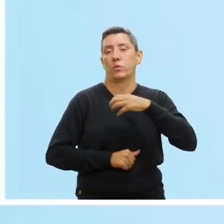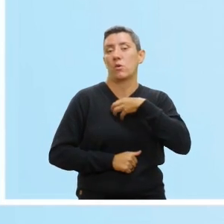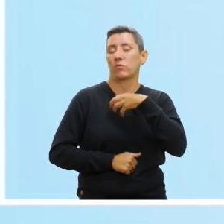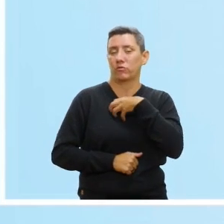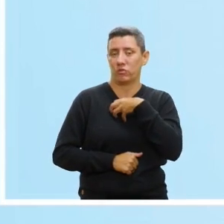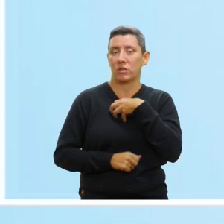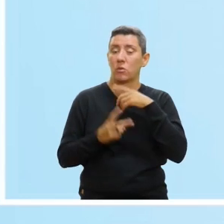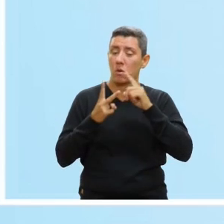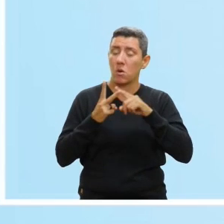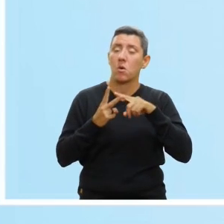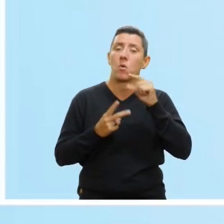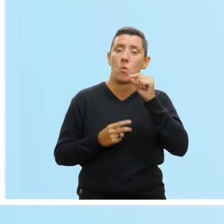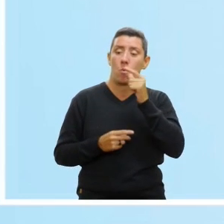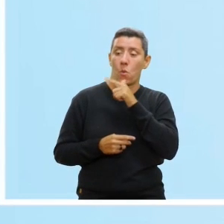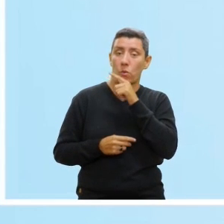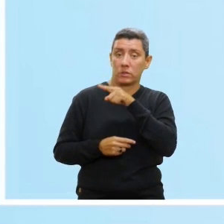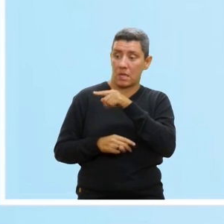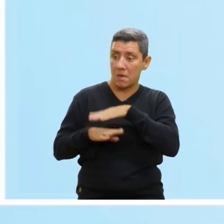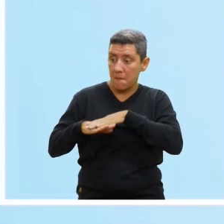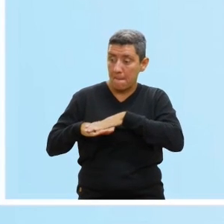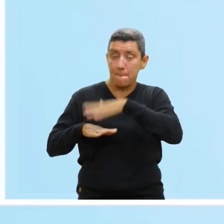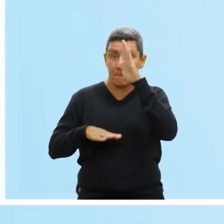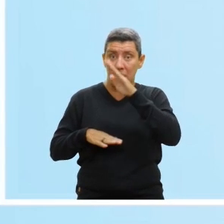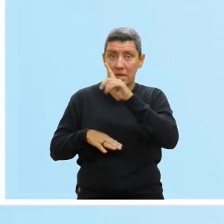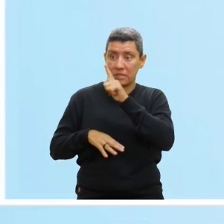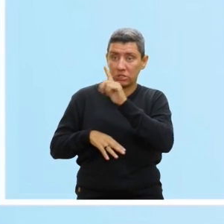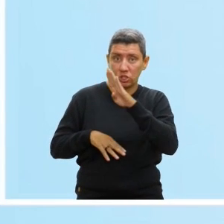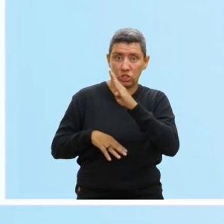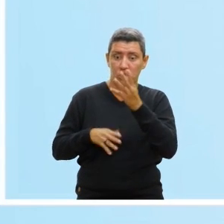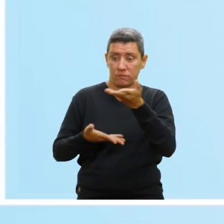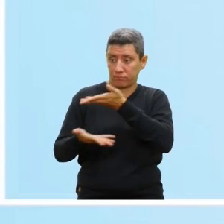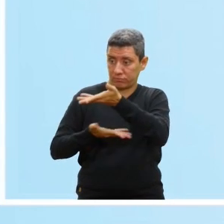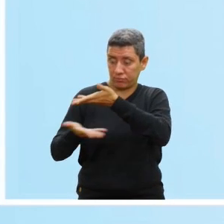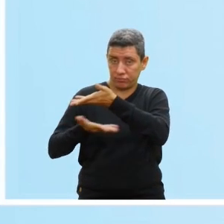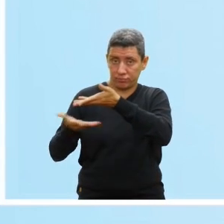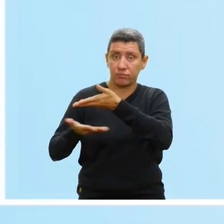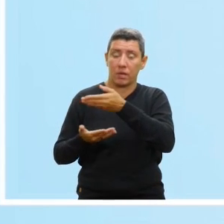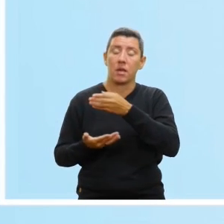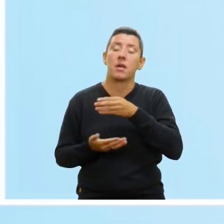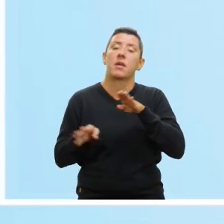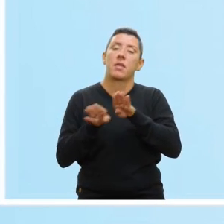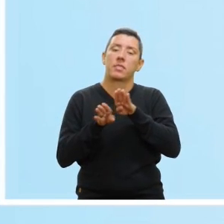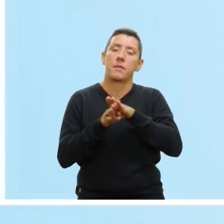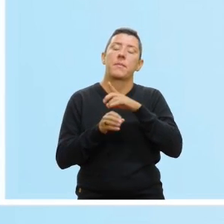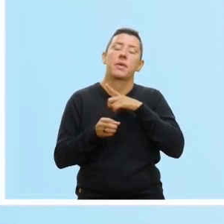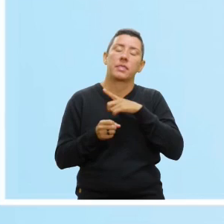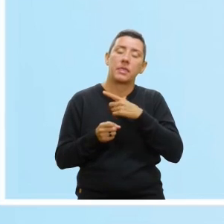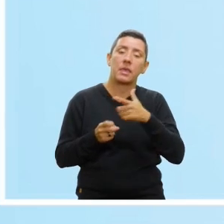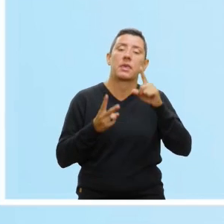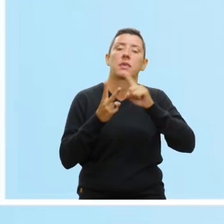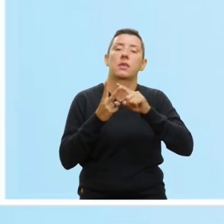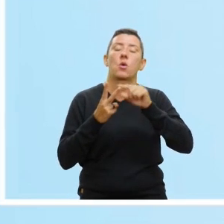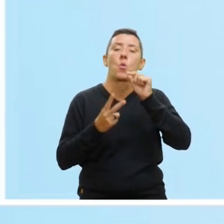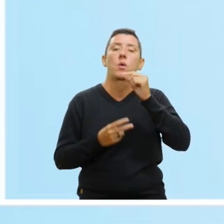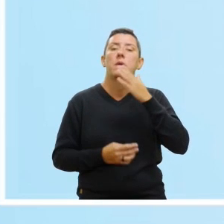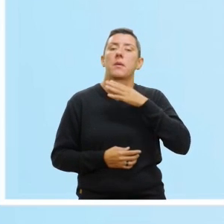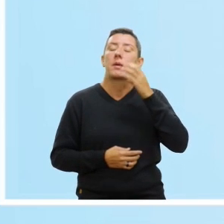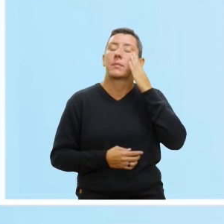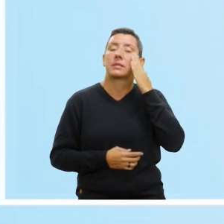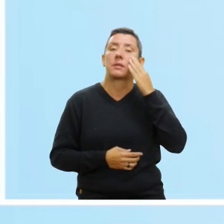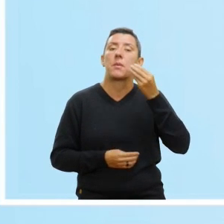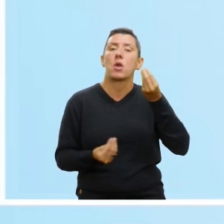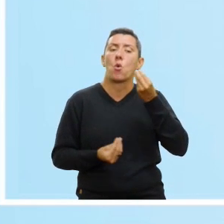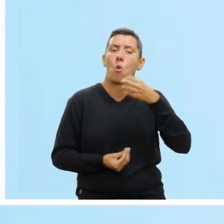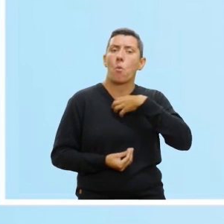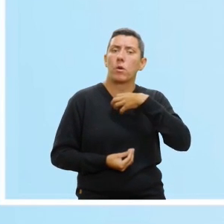dessa capacidade aumentar cada vez mais por quantidade para cada um dos canais, existe a questão da performance. Cada vez